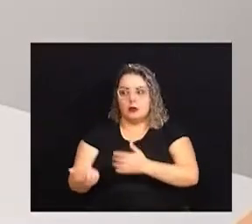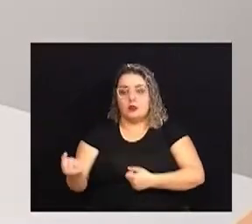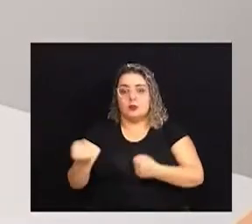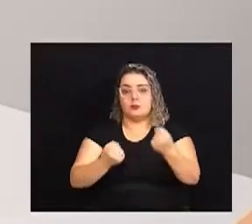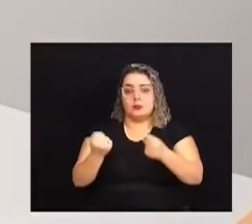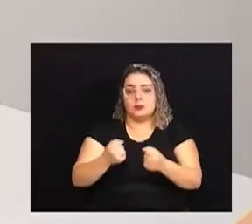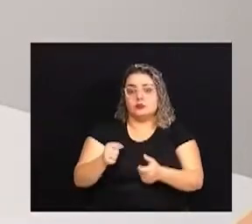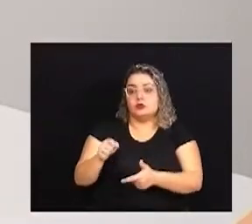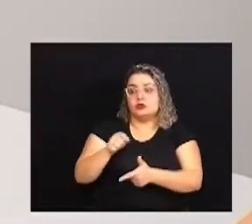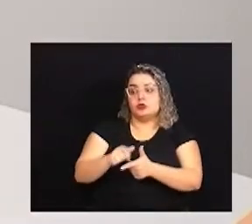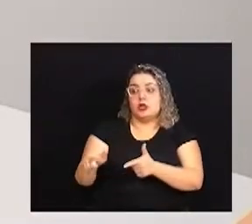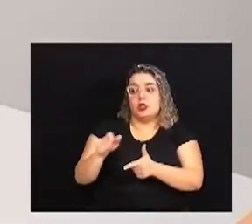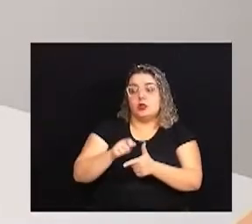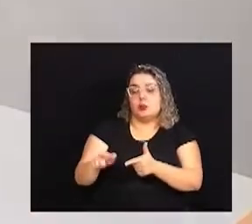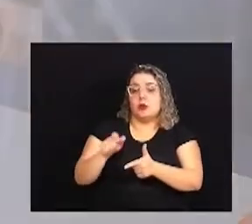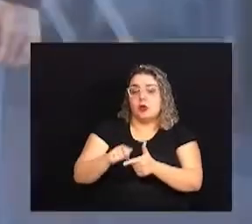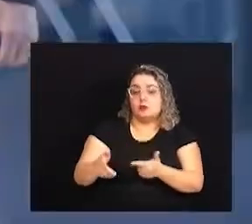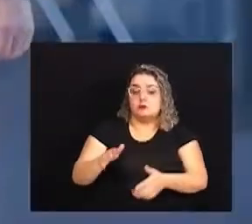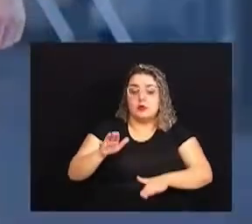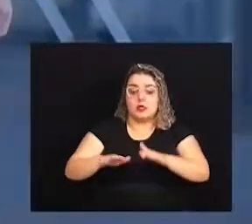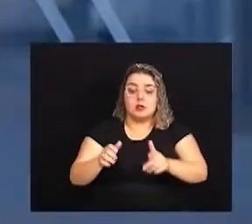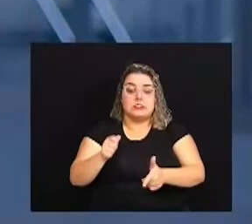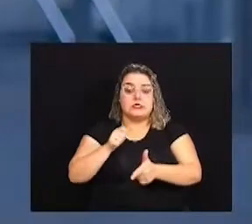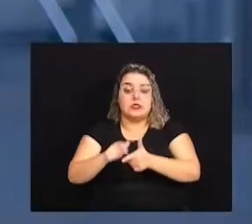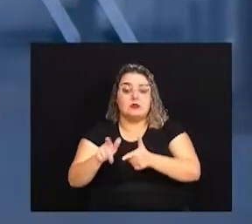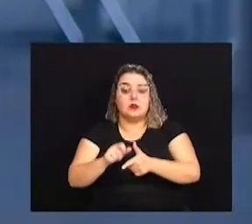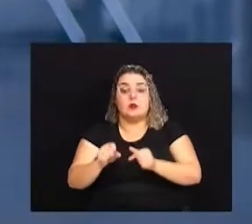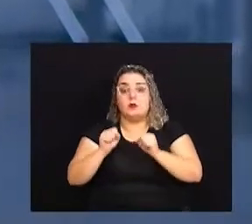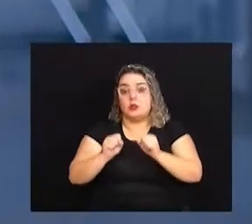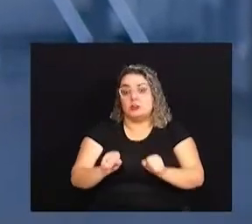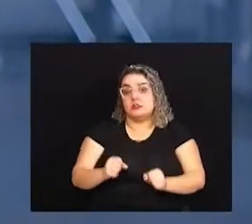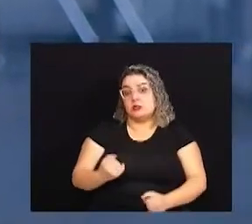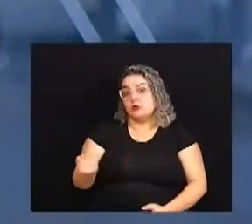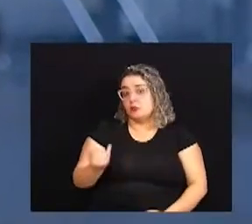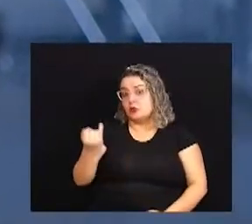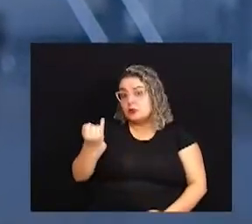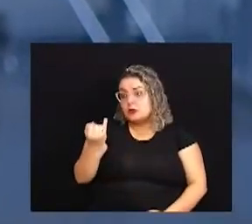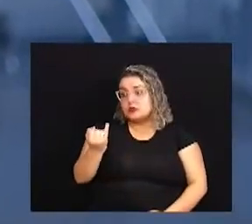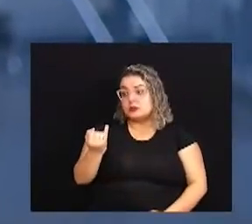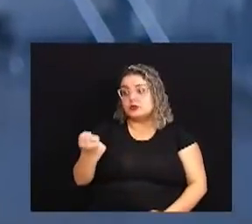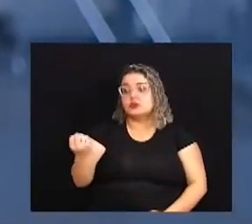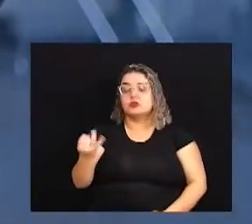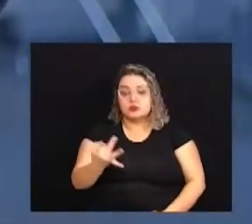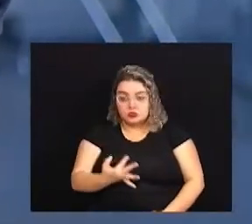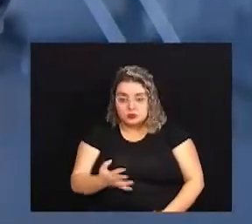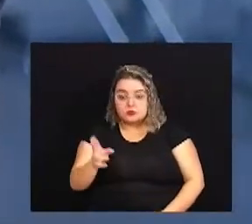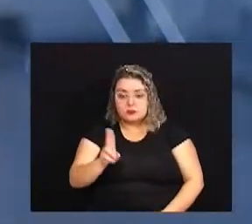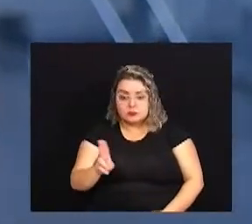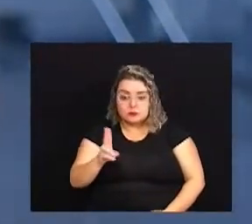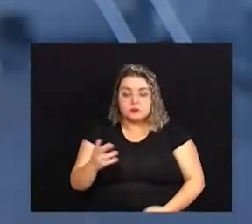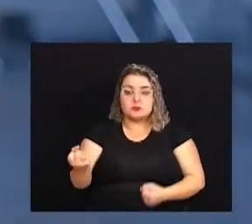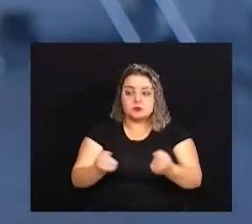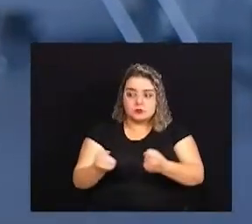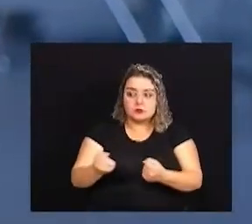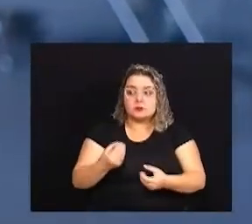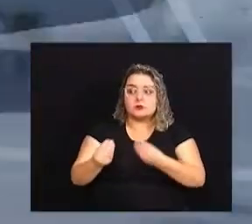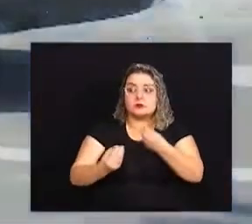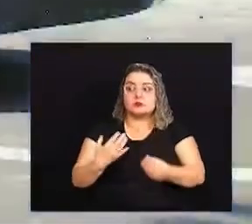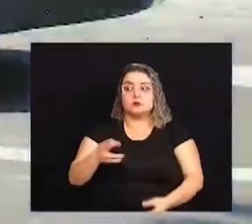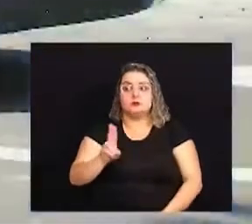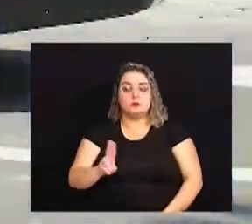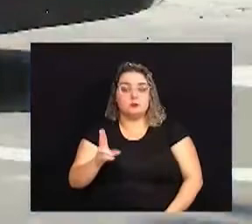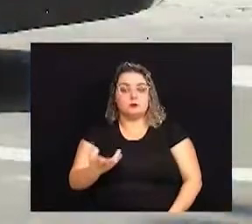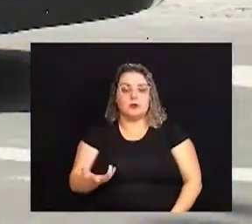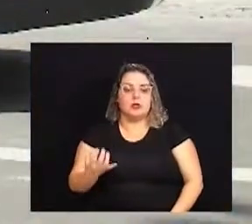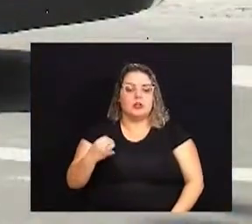aparecendo as opções que são os carros de aluguel. Então, de repente, alugar um carro pode ser mais interessante, dependendo da quantidade que eu uso o carro, dependendo